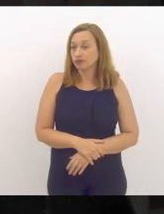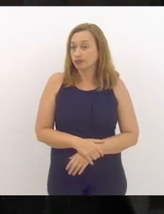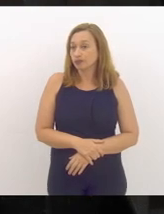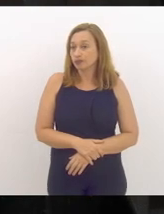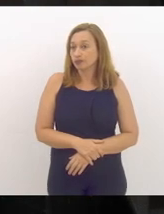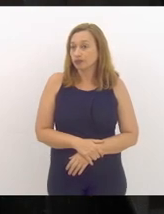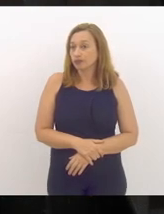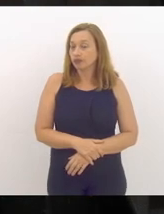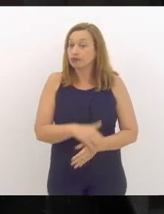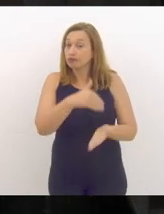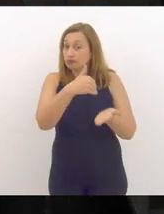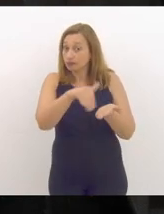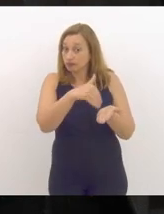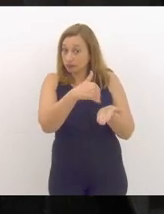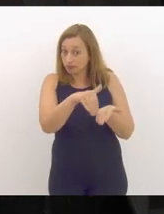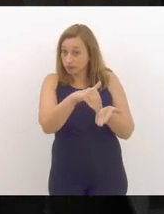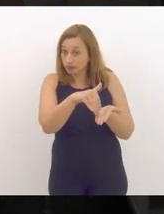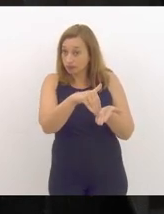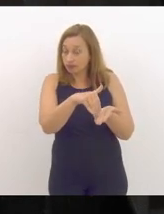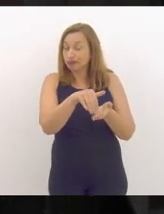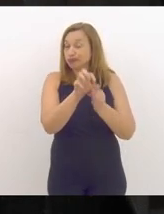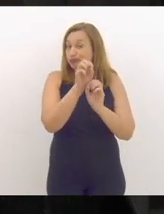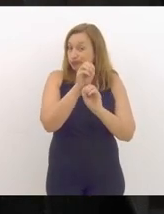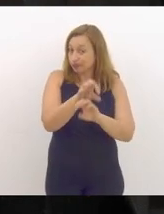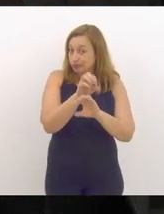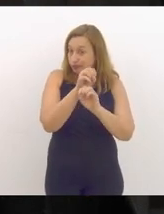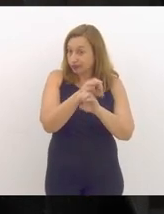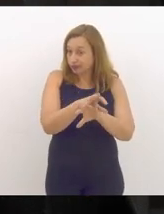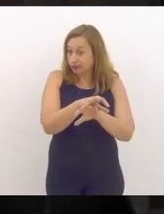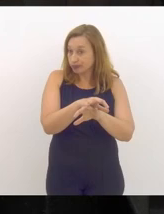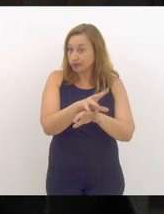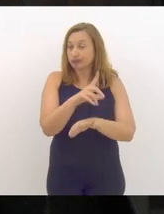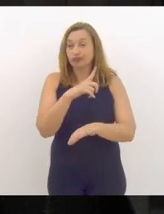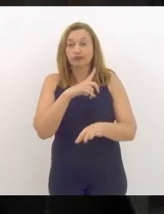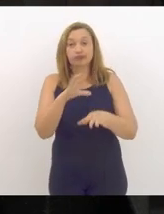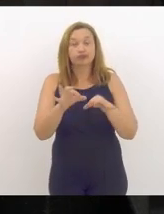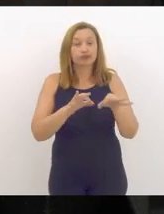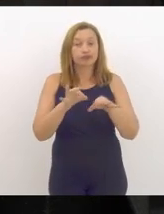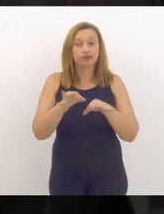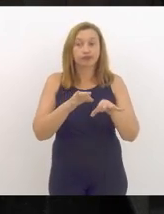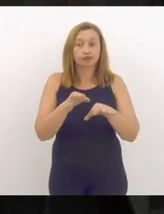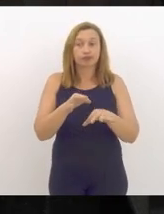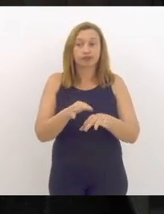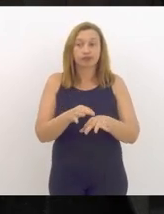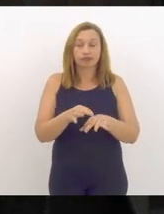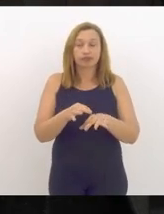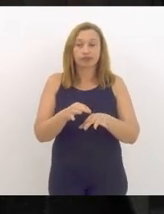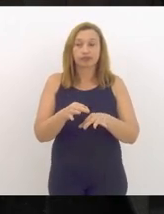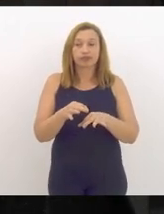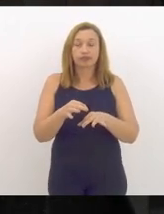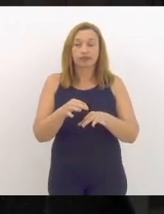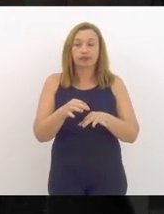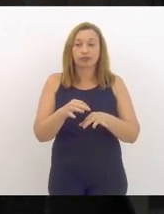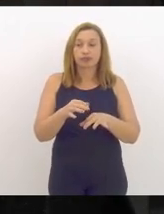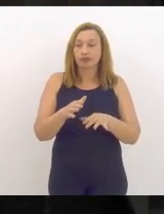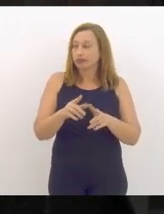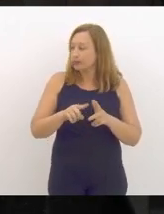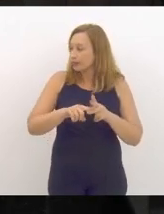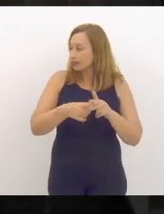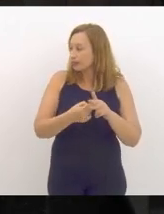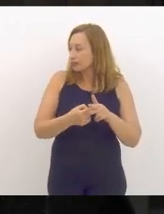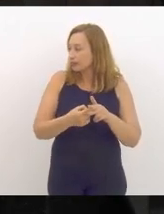onde na Secretaria de Educação existe um projeto chamado Aprimoramento